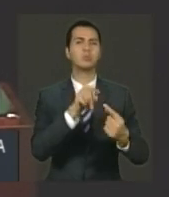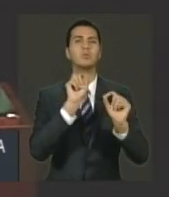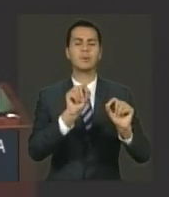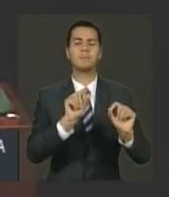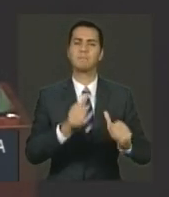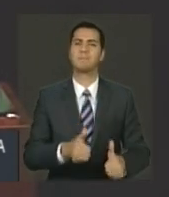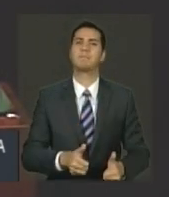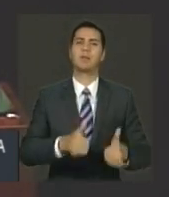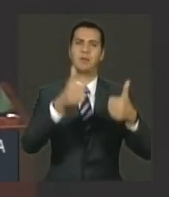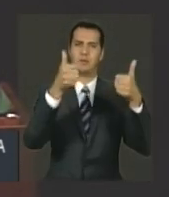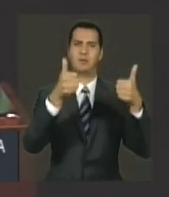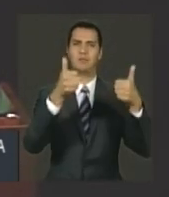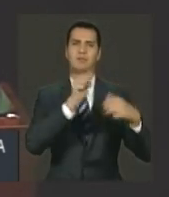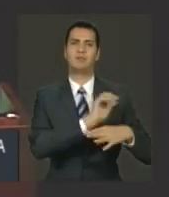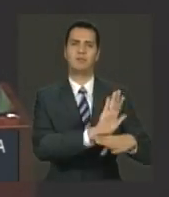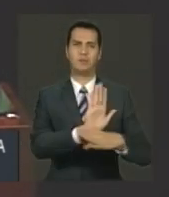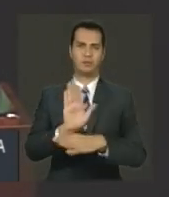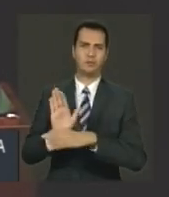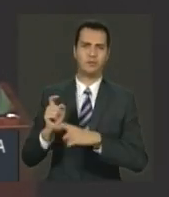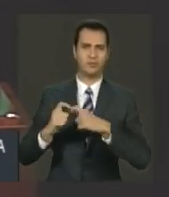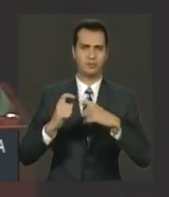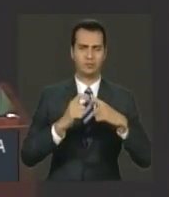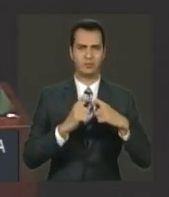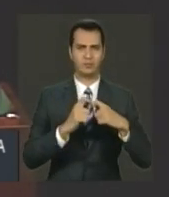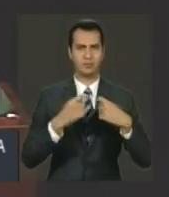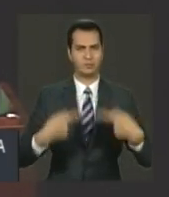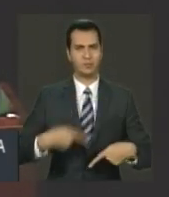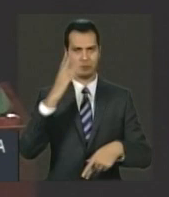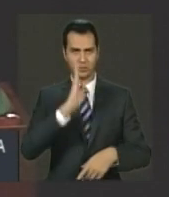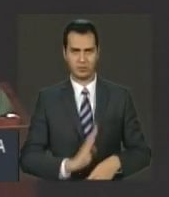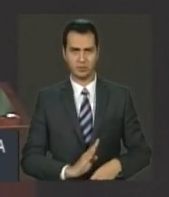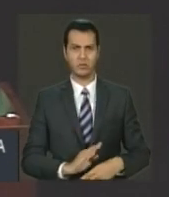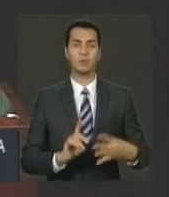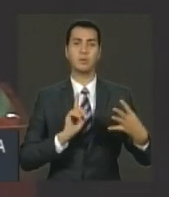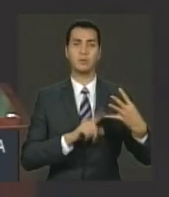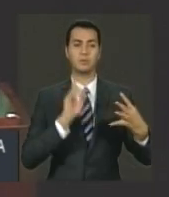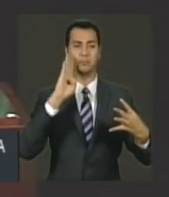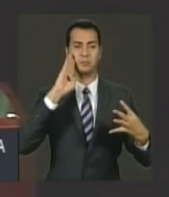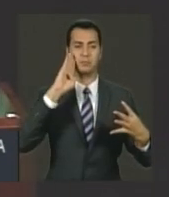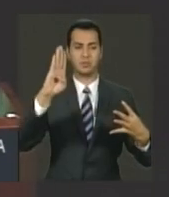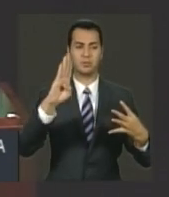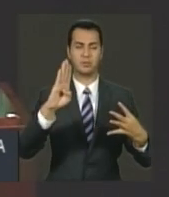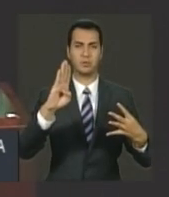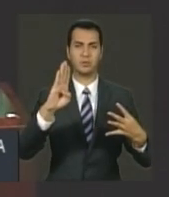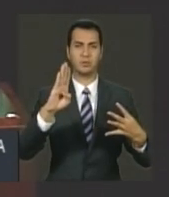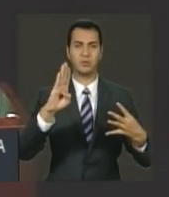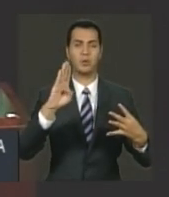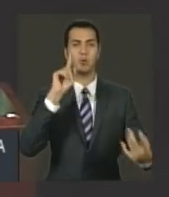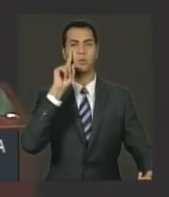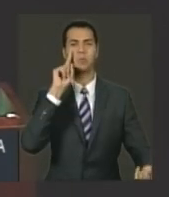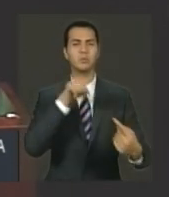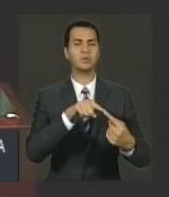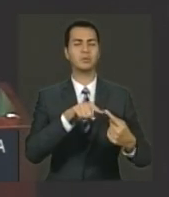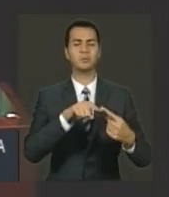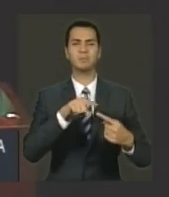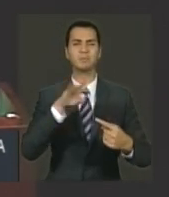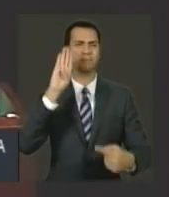excelência na assistência da medicina brasileira. E, principalmente, o objetivo